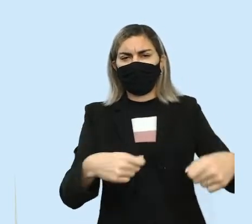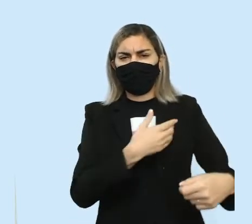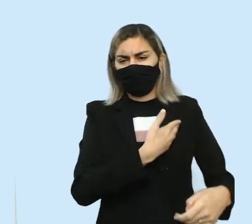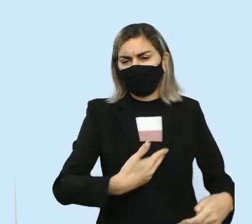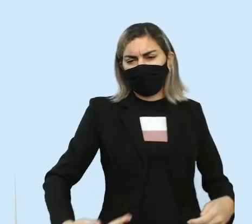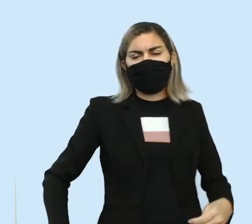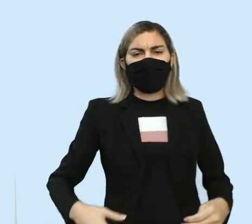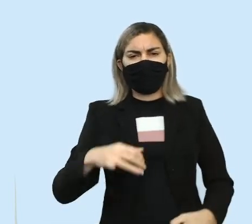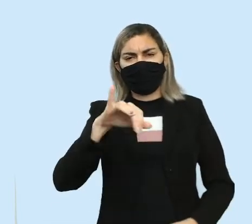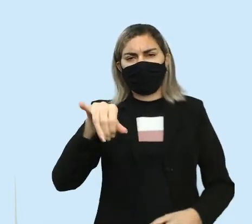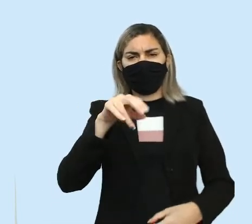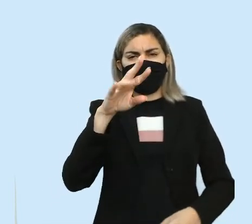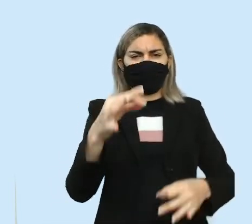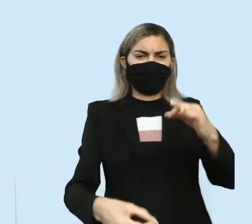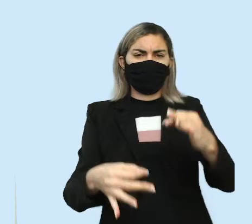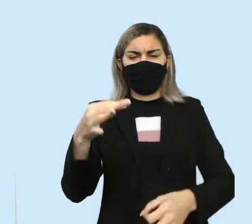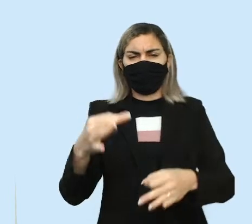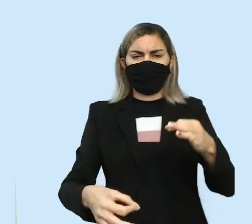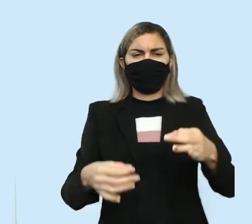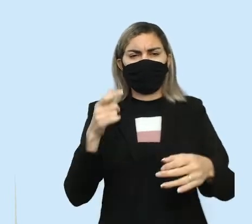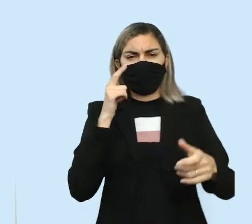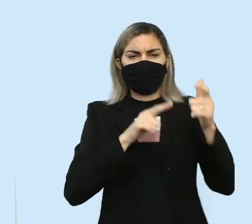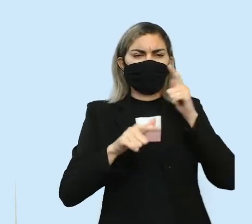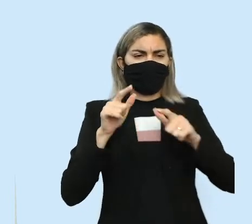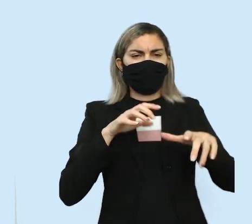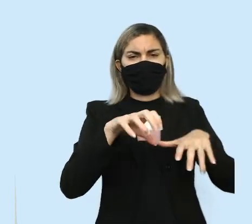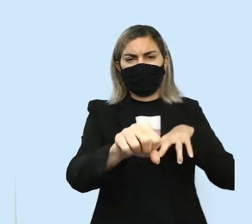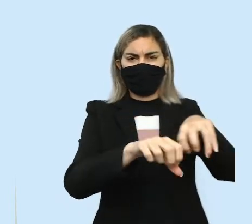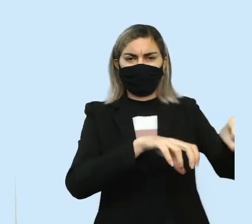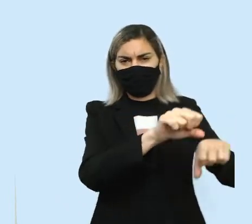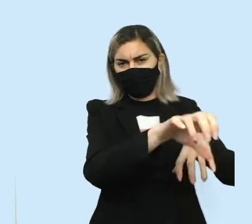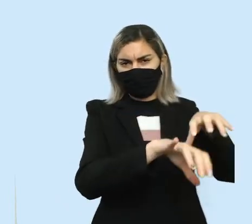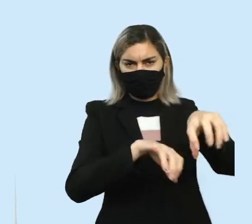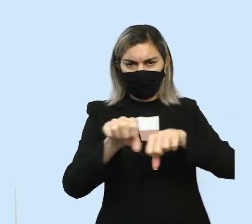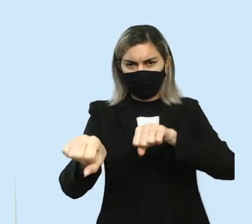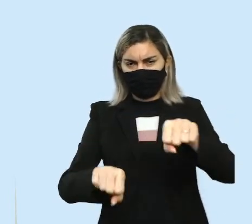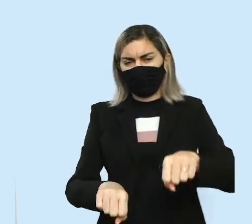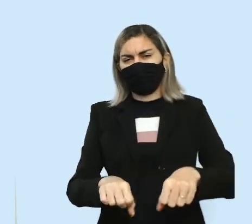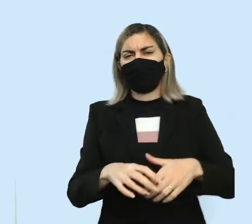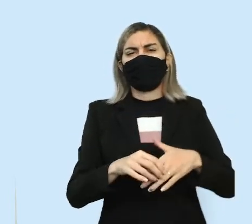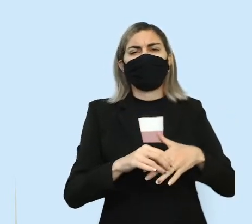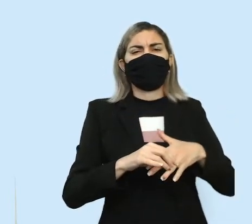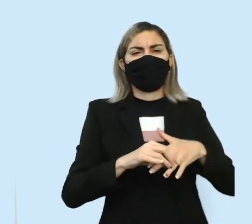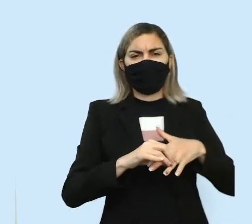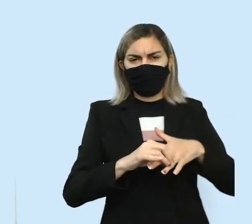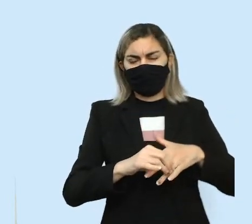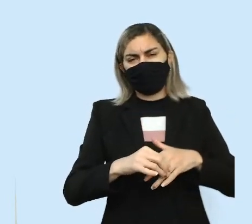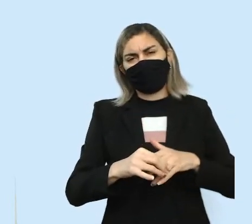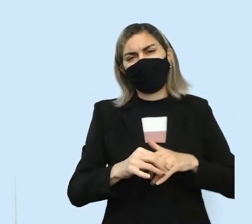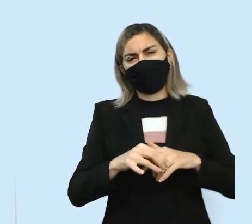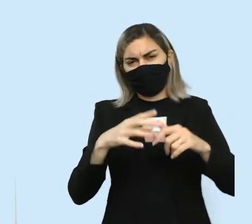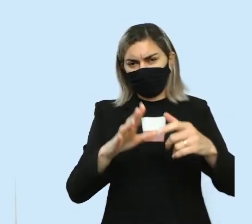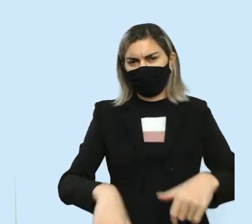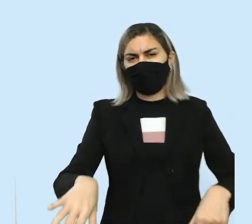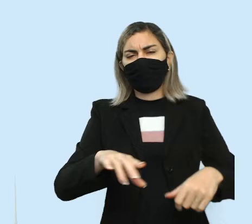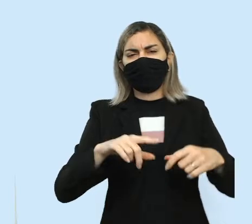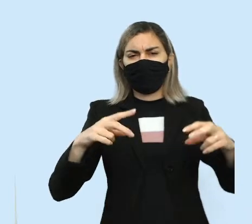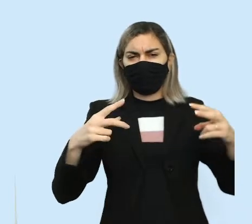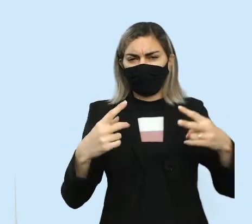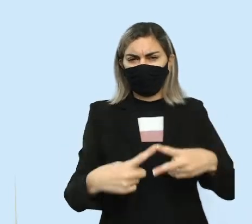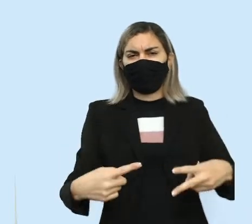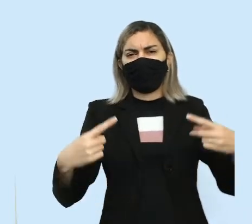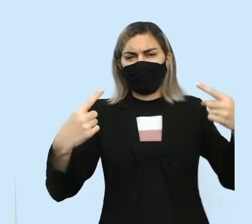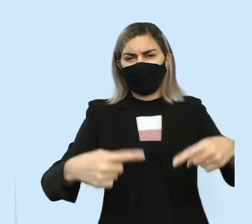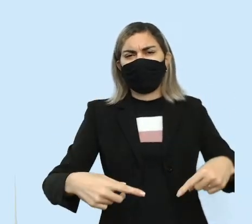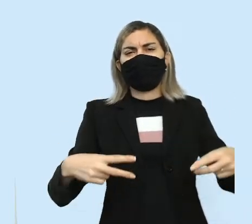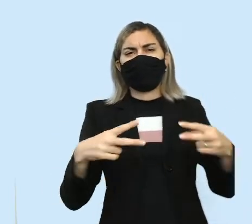governo dos juízes. Para reconquistar o que hoje é a Palestina, ocupada pelos filisteus e cananeus, há de existir uma luta que durará